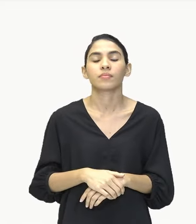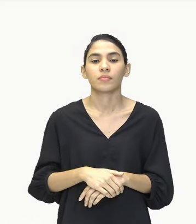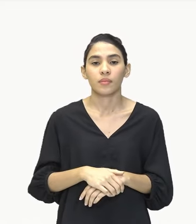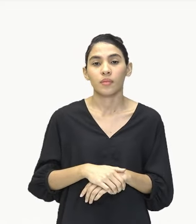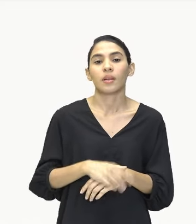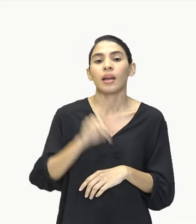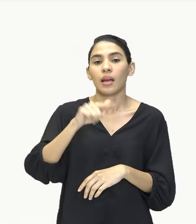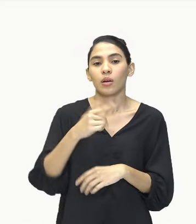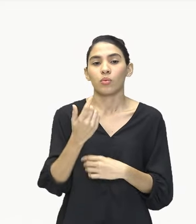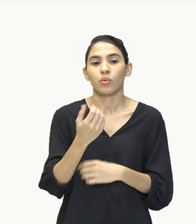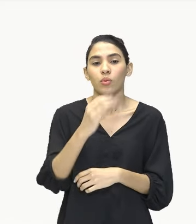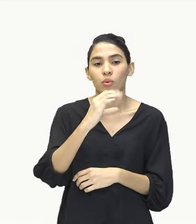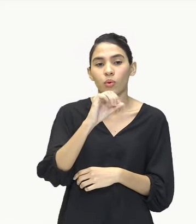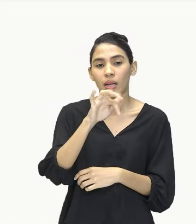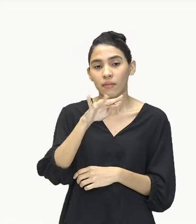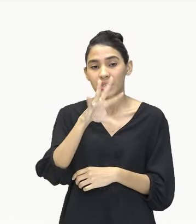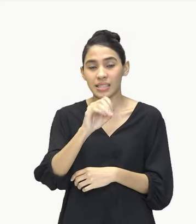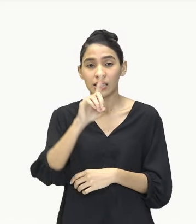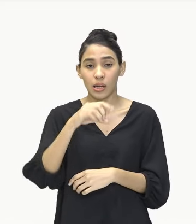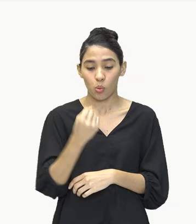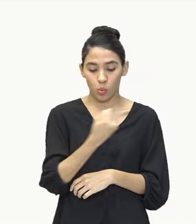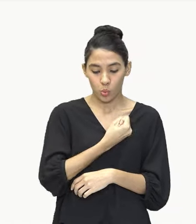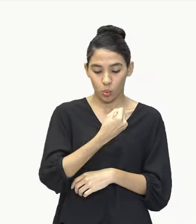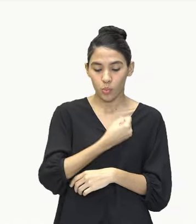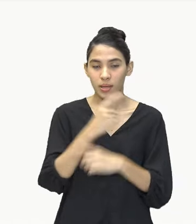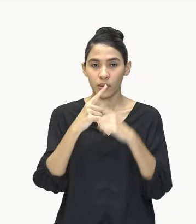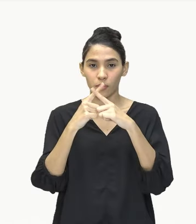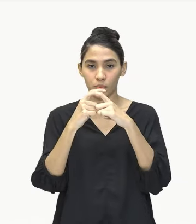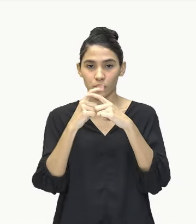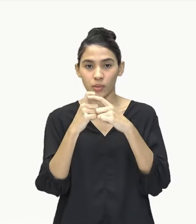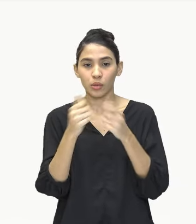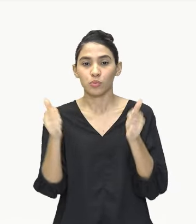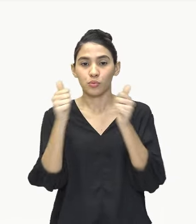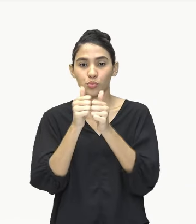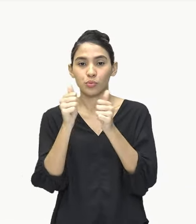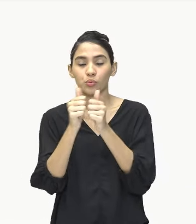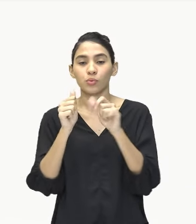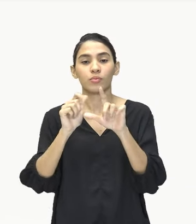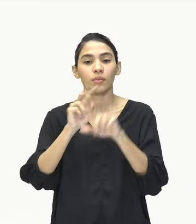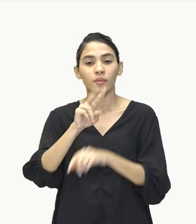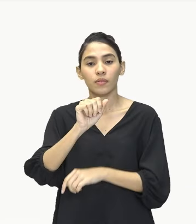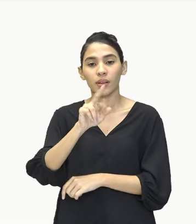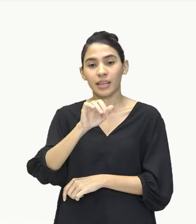número que vem multiplicado aqui pela variável. E